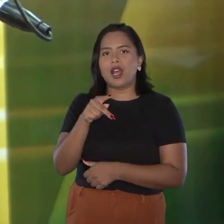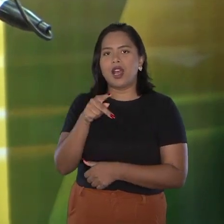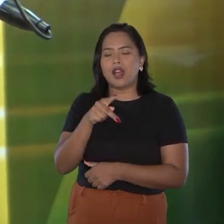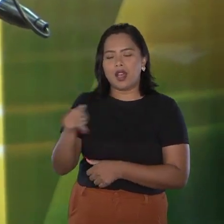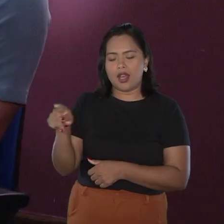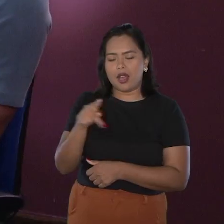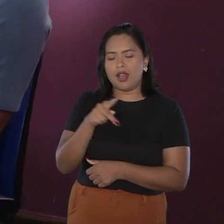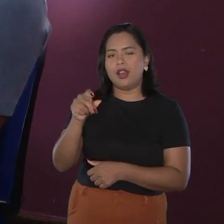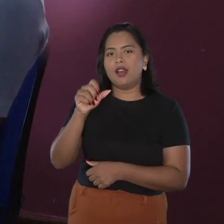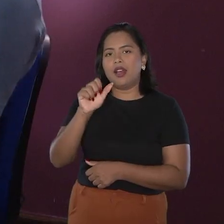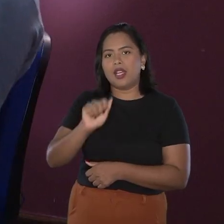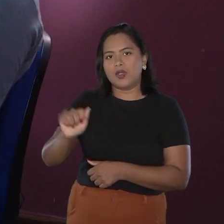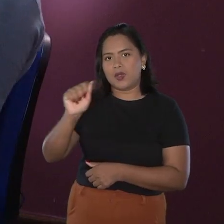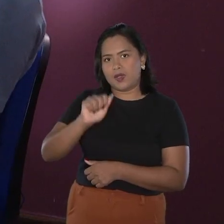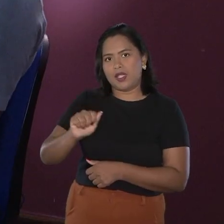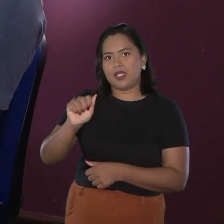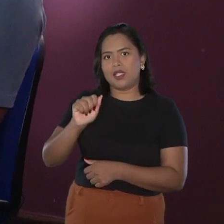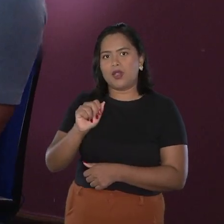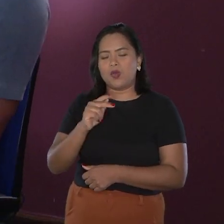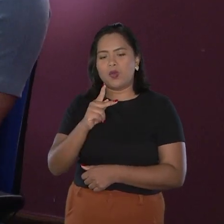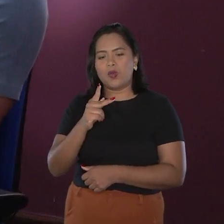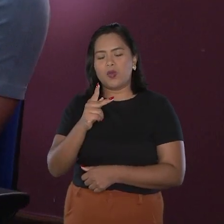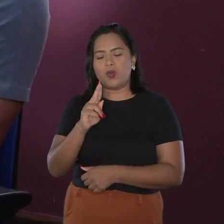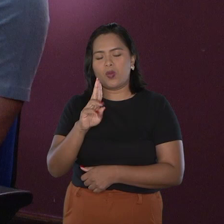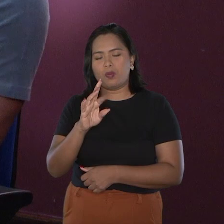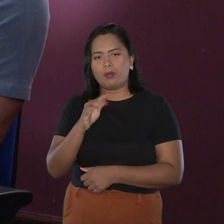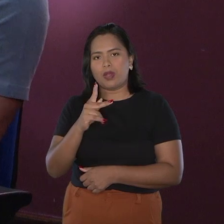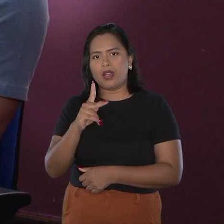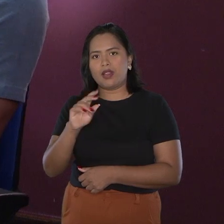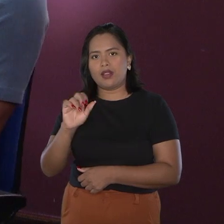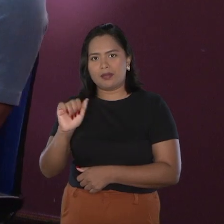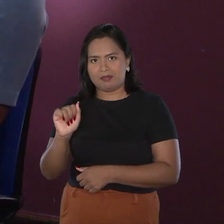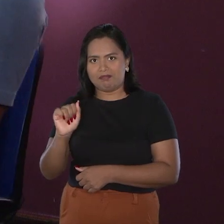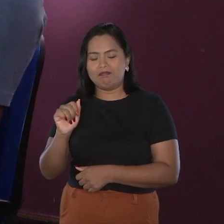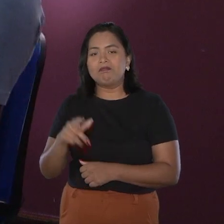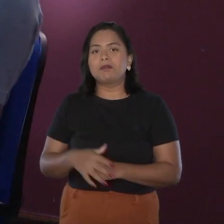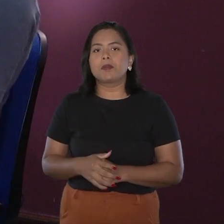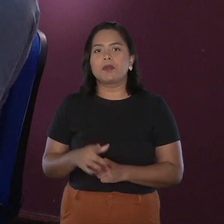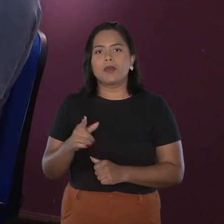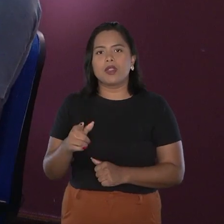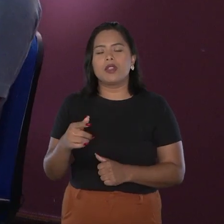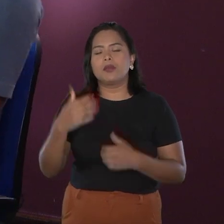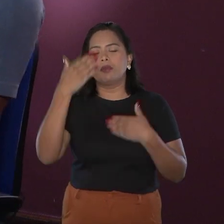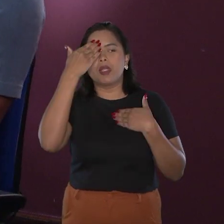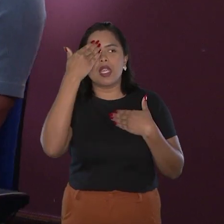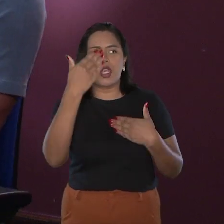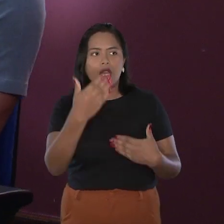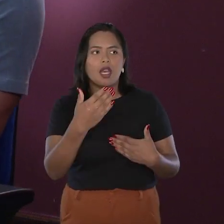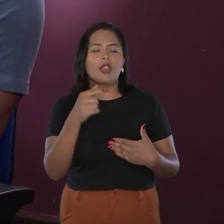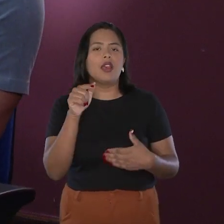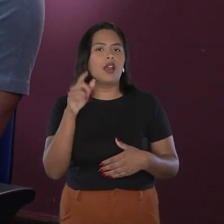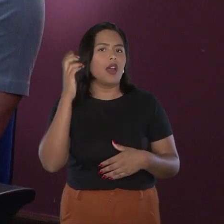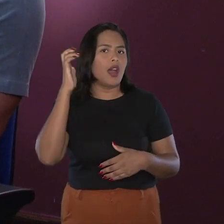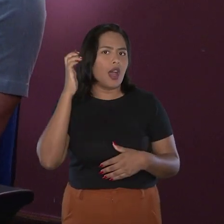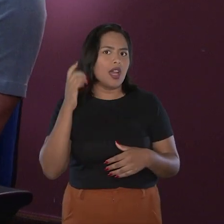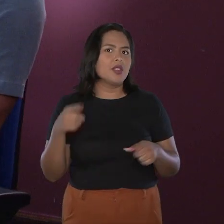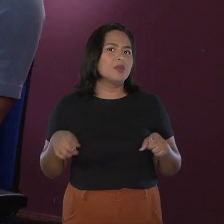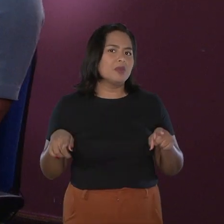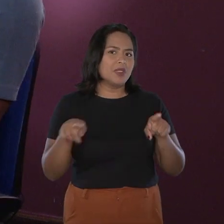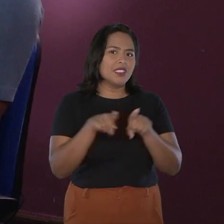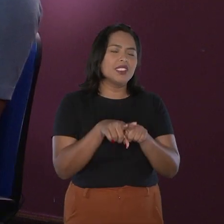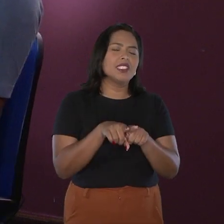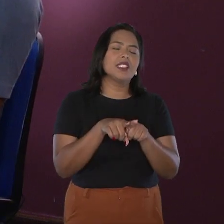considerações de vocês que agradecer a oportunidade tá aqui de novo falando com vocês a rádio sempre muito parceira nossa né de atividades